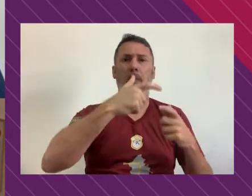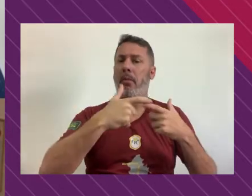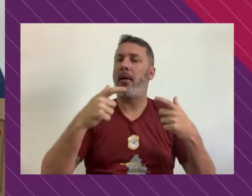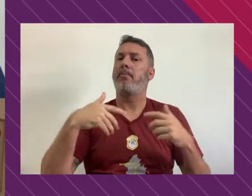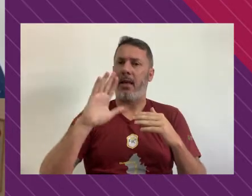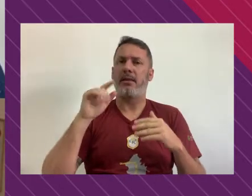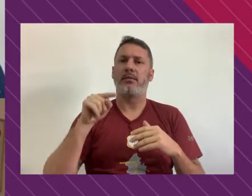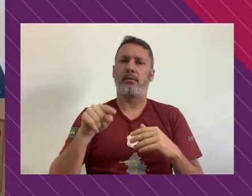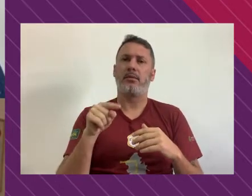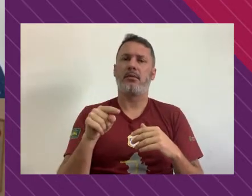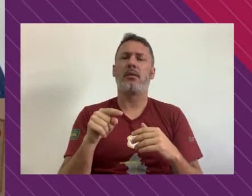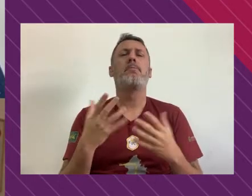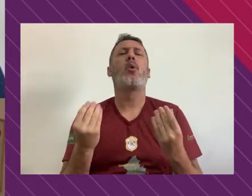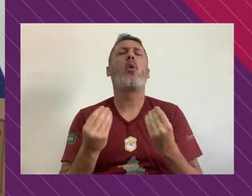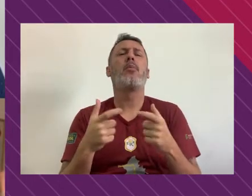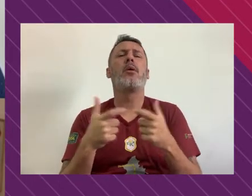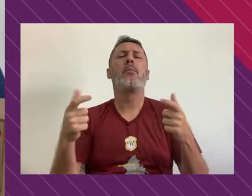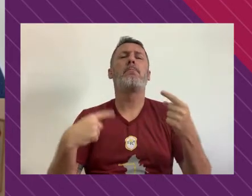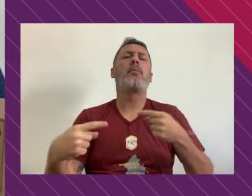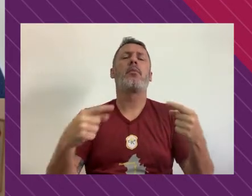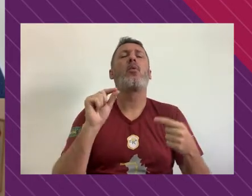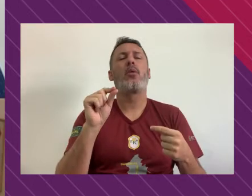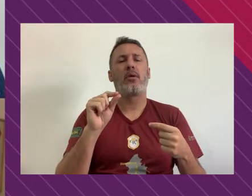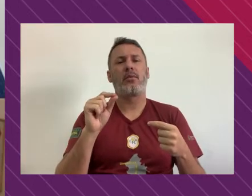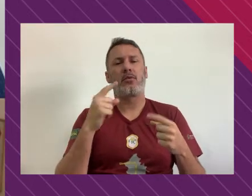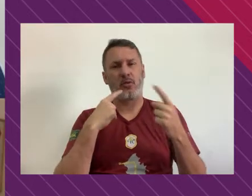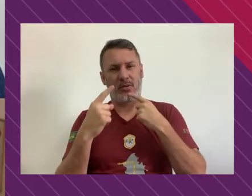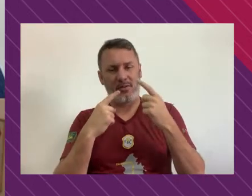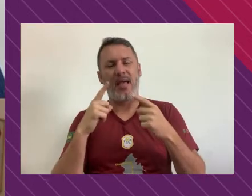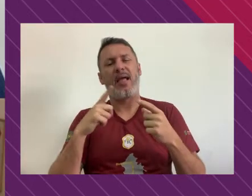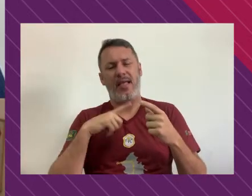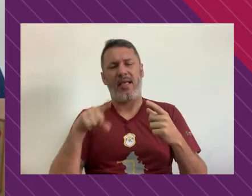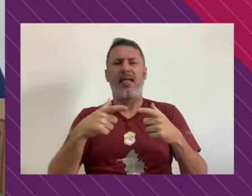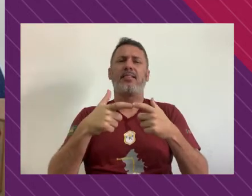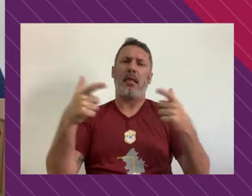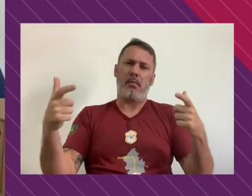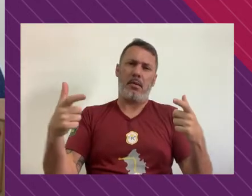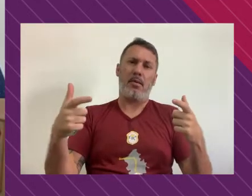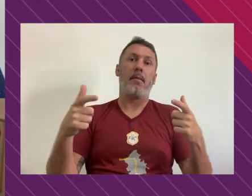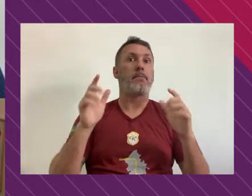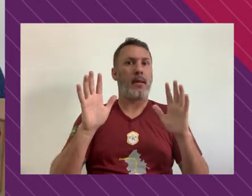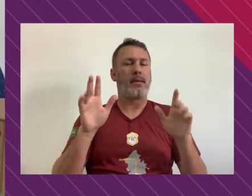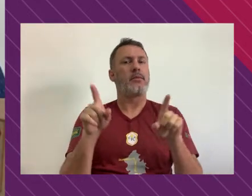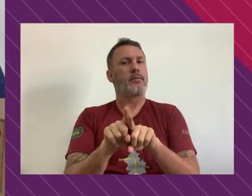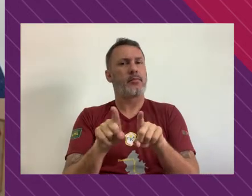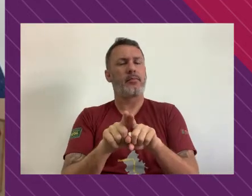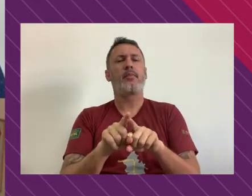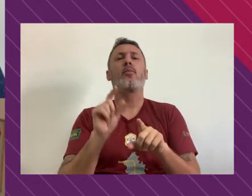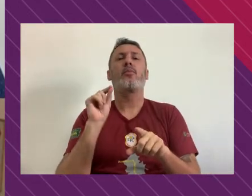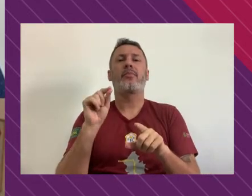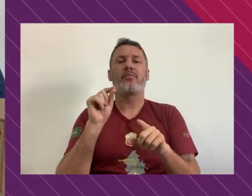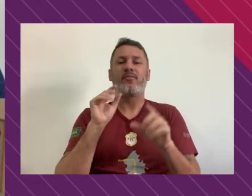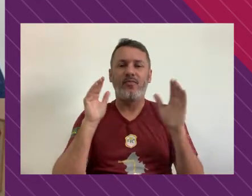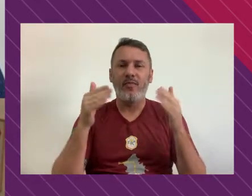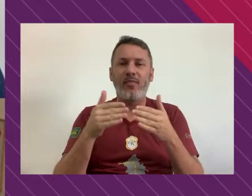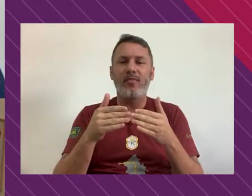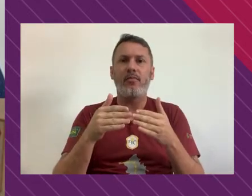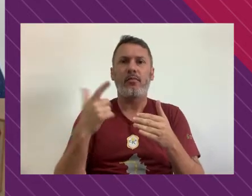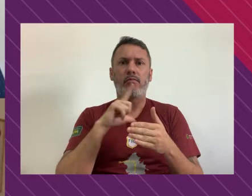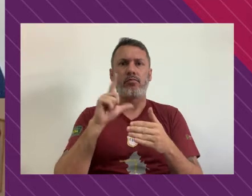termos de tamanho mesmo, mas ela cresce também em termos de qualificação. O que eu quero dizer é o seguinte,